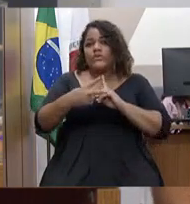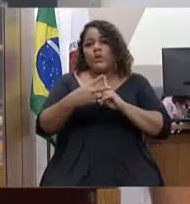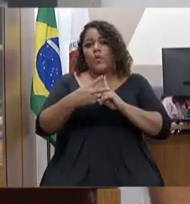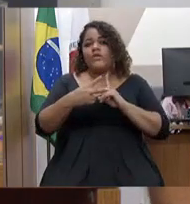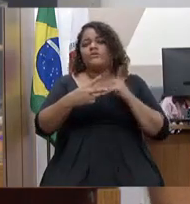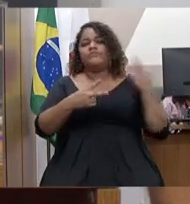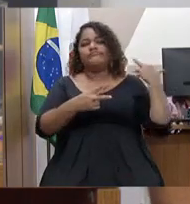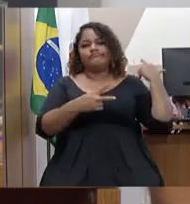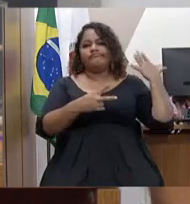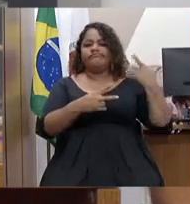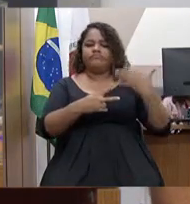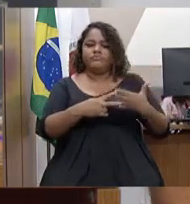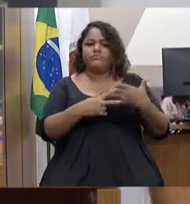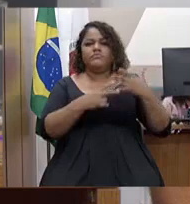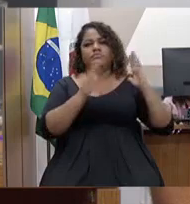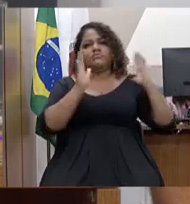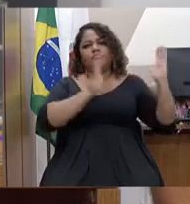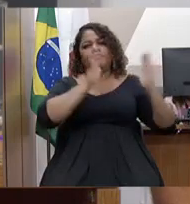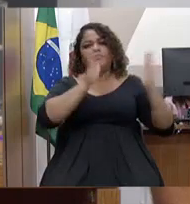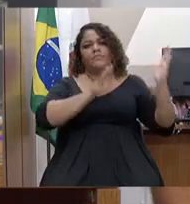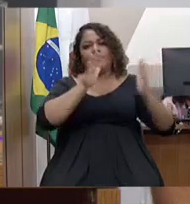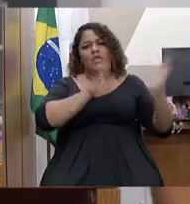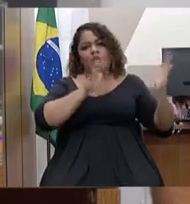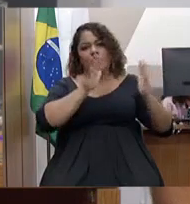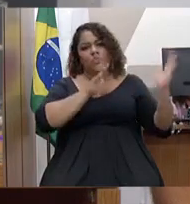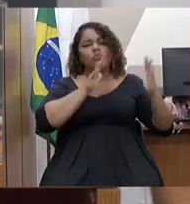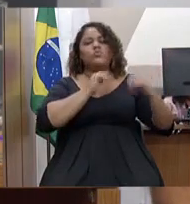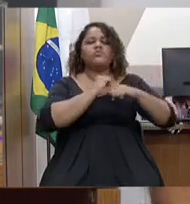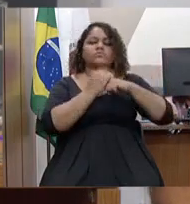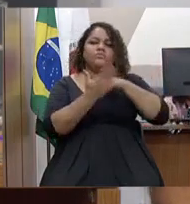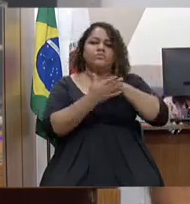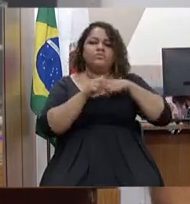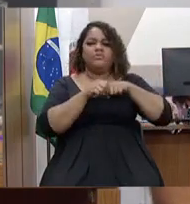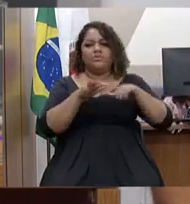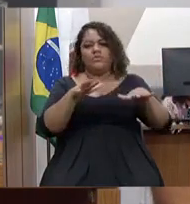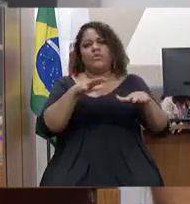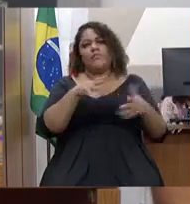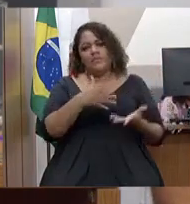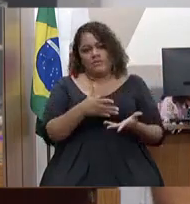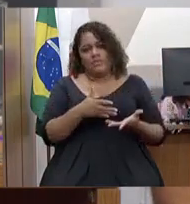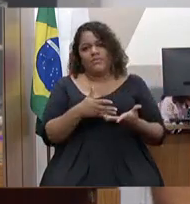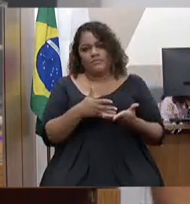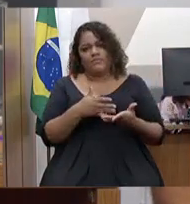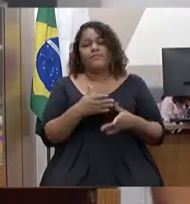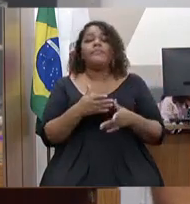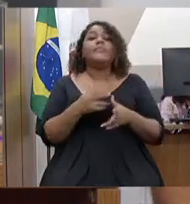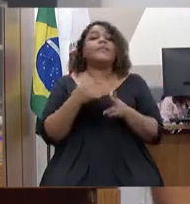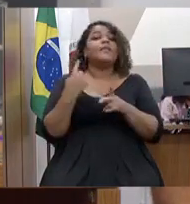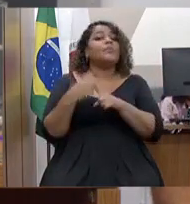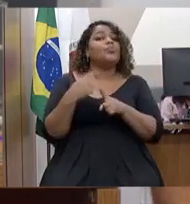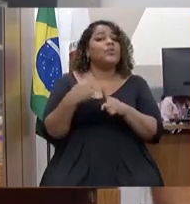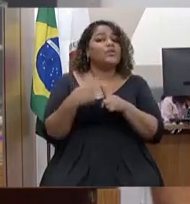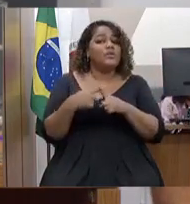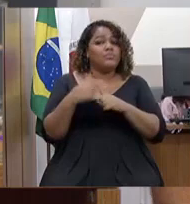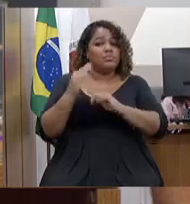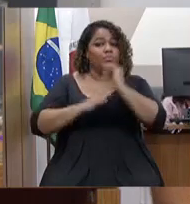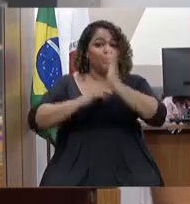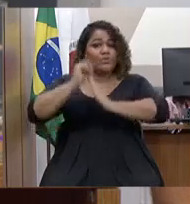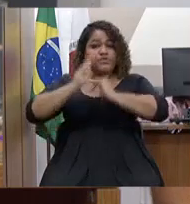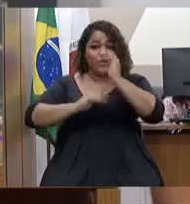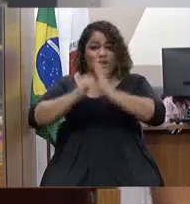tudo que nós passamos no período da pandemia então gente nós temos que discutir aqui porque inclusive os profissionais da saúde né